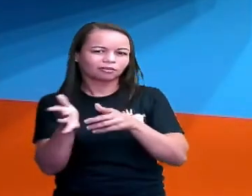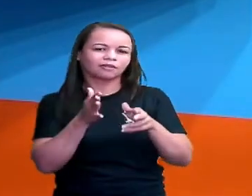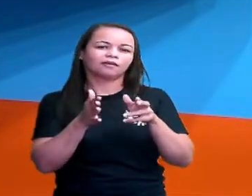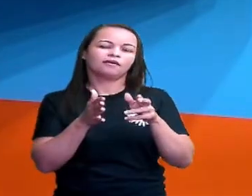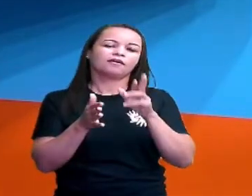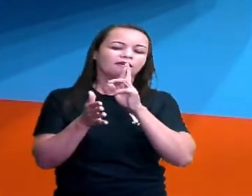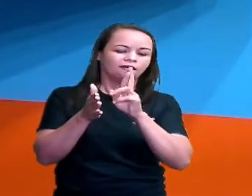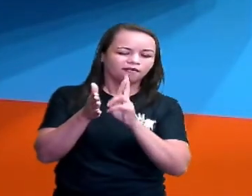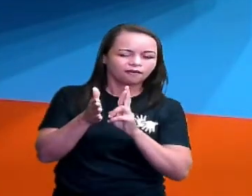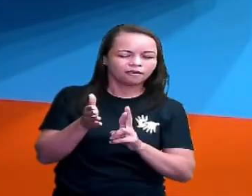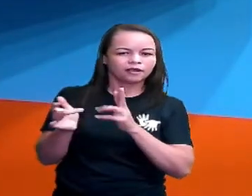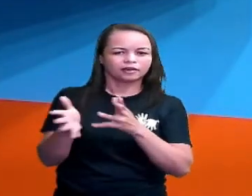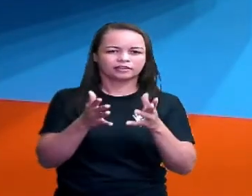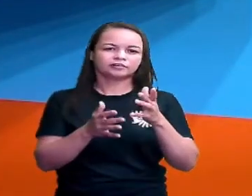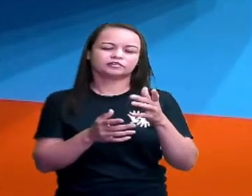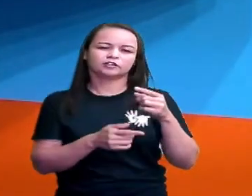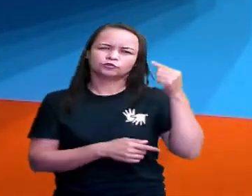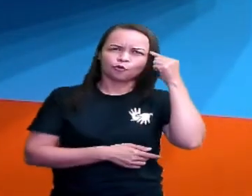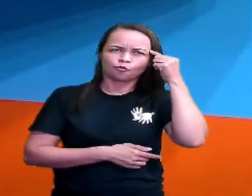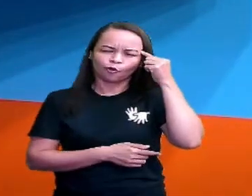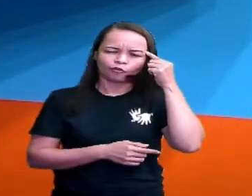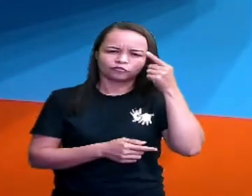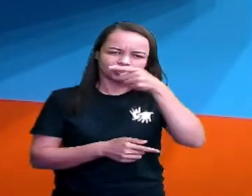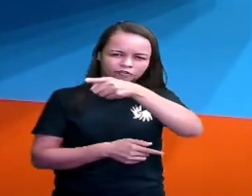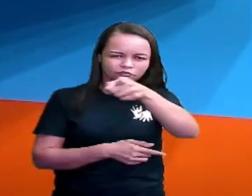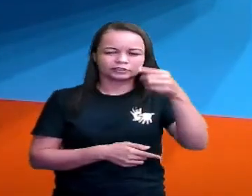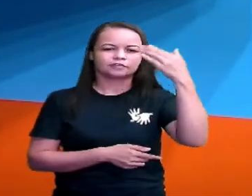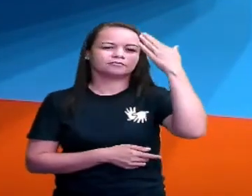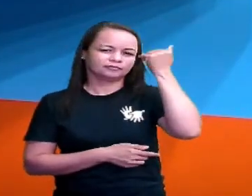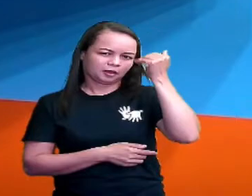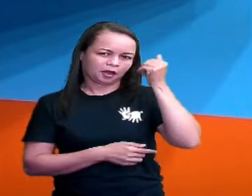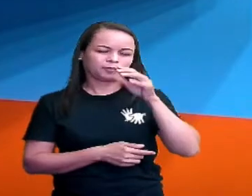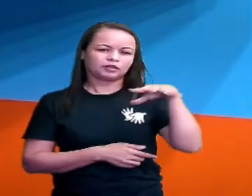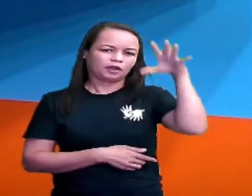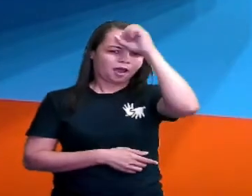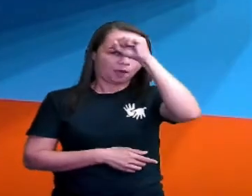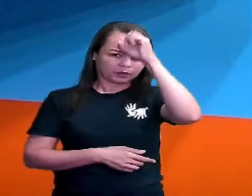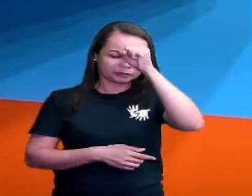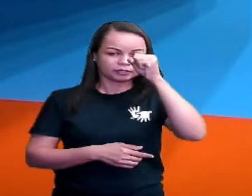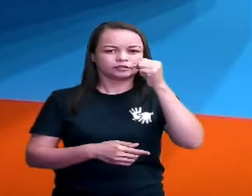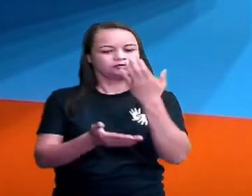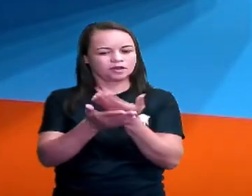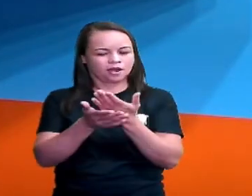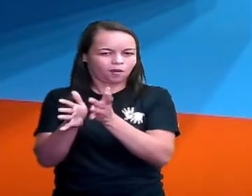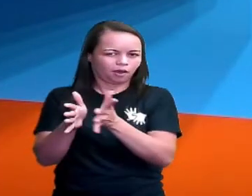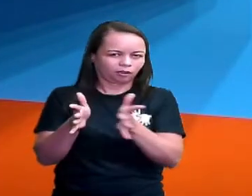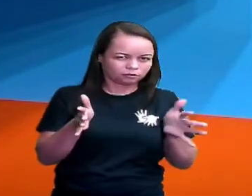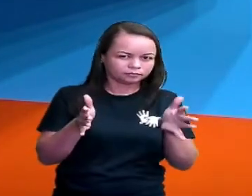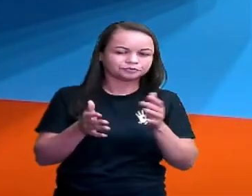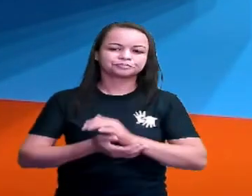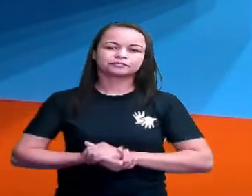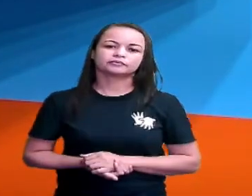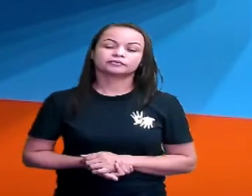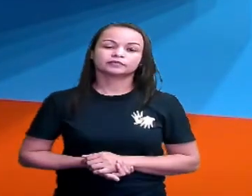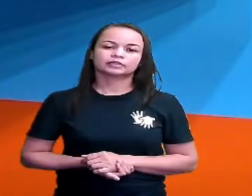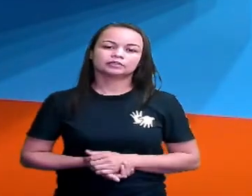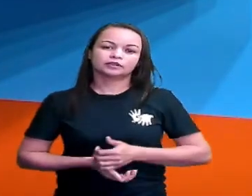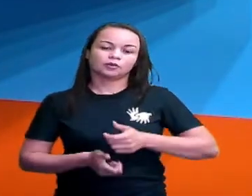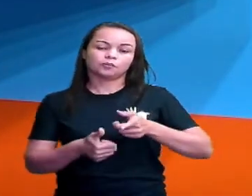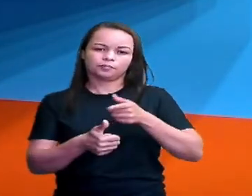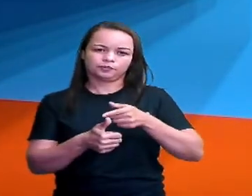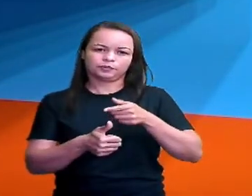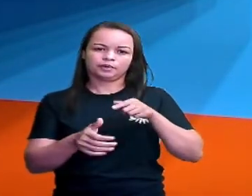ser muito fácil de vocês responderem aí de casa, baseado em tudo aquilo que nós aprendemos aqui na nossa aula, tá certo? Então, a primeira